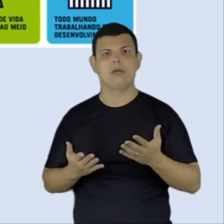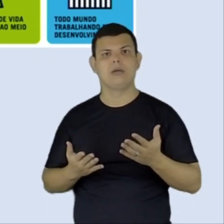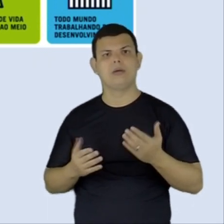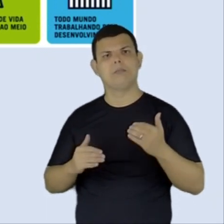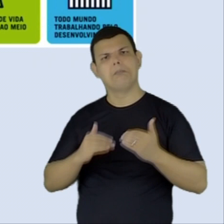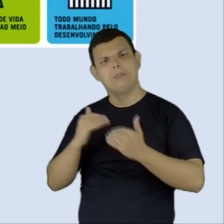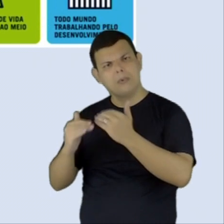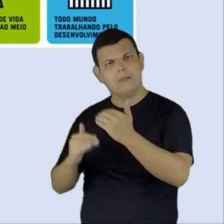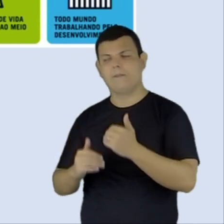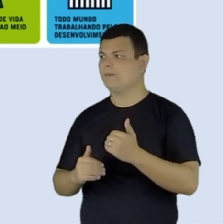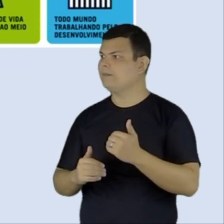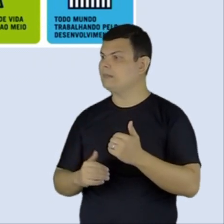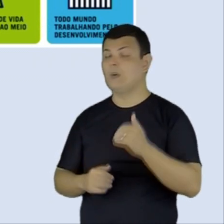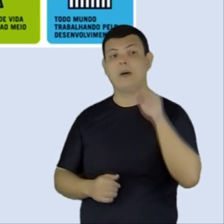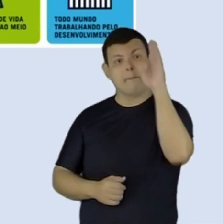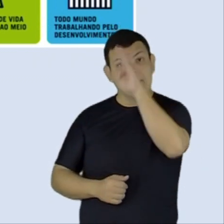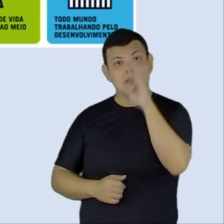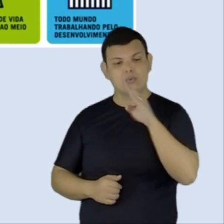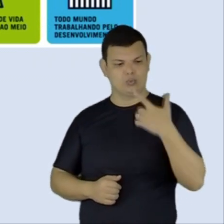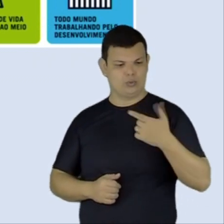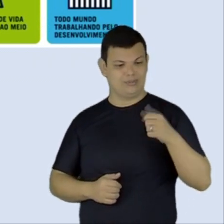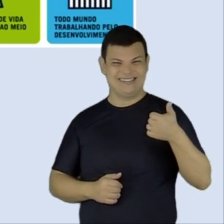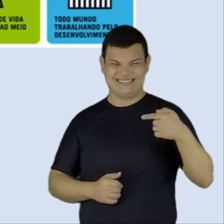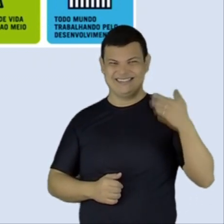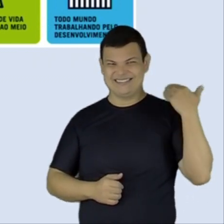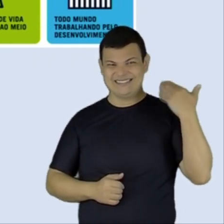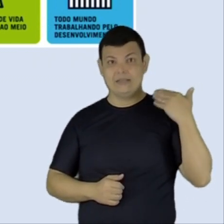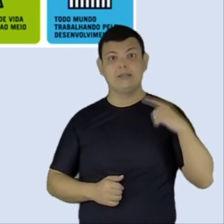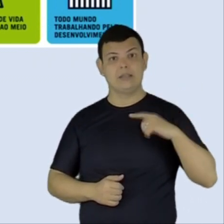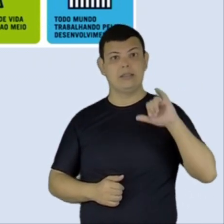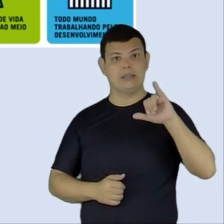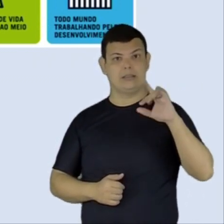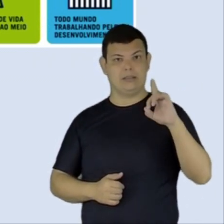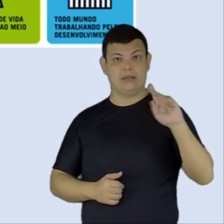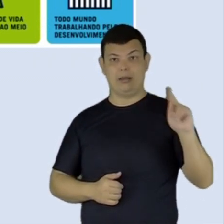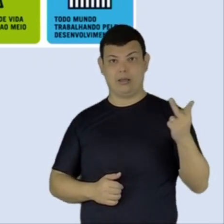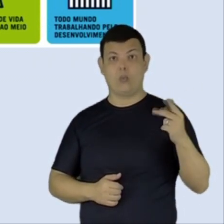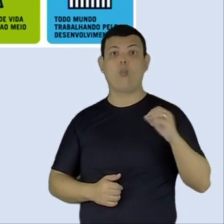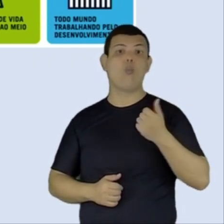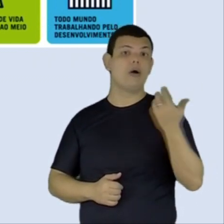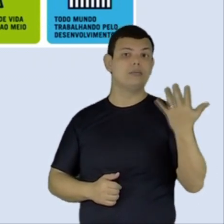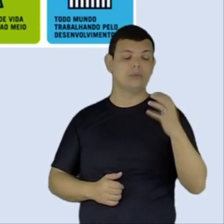territorialidades. Então, o Brasil em 2017 estava com IDH de